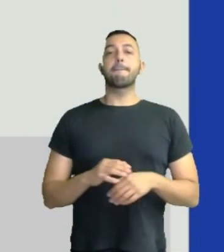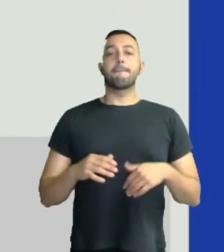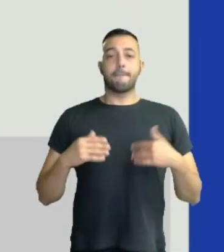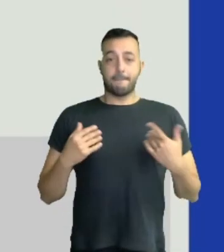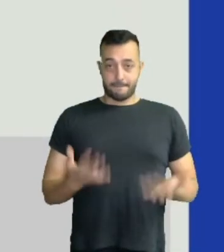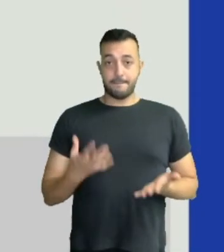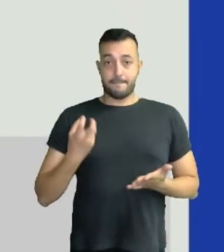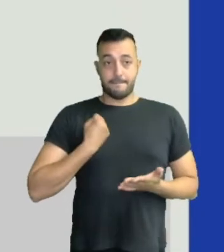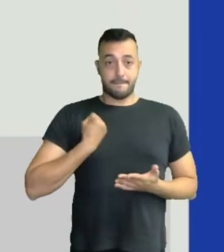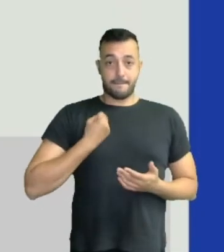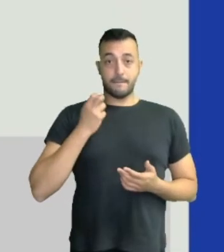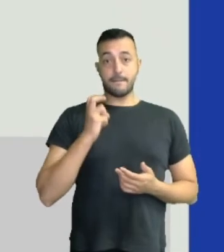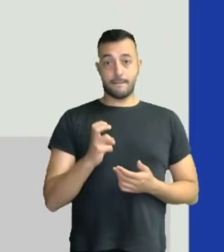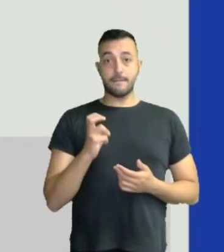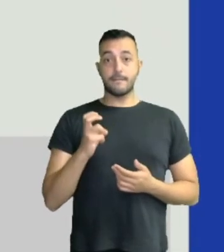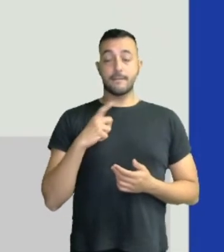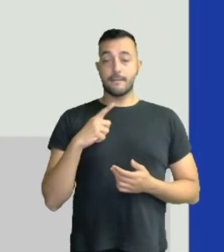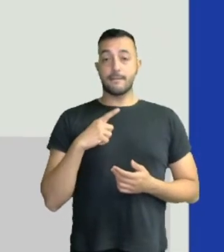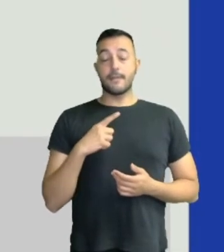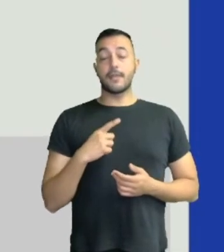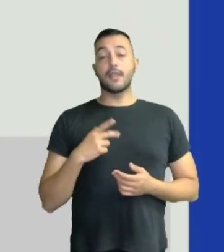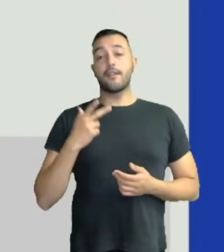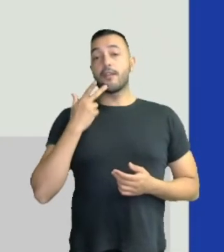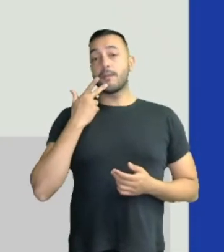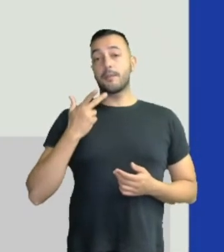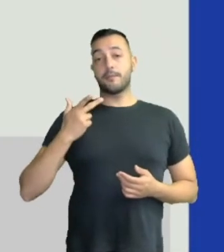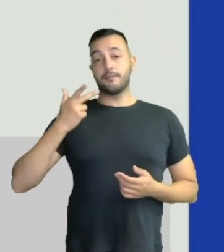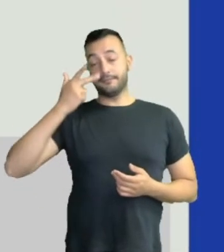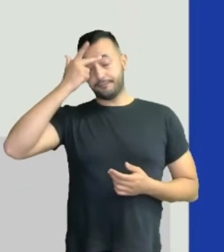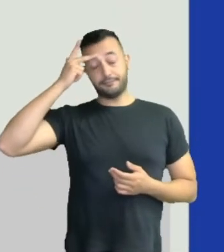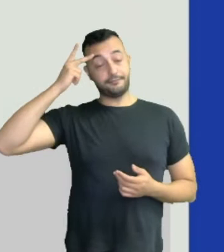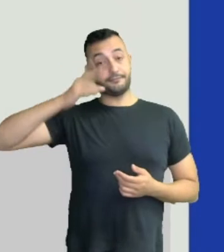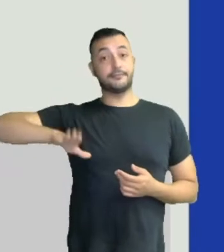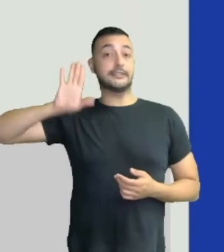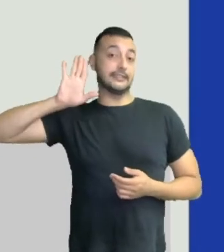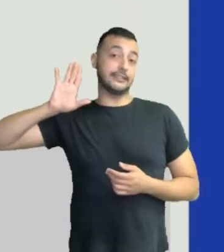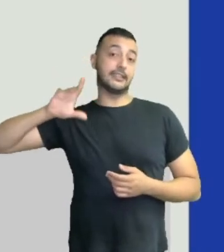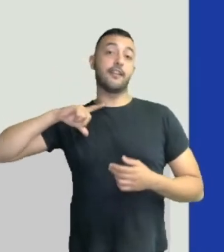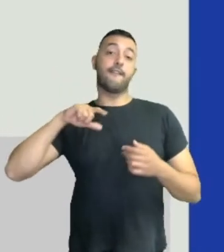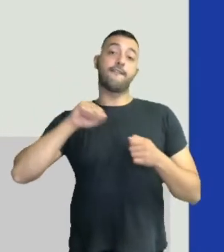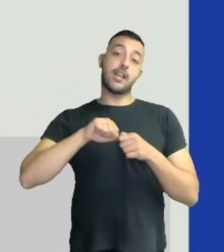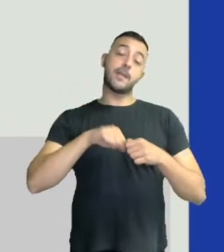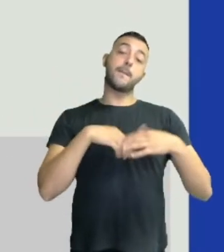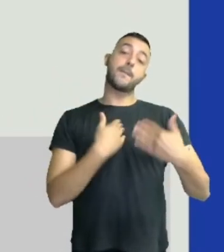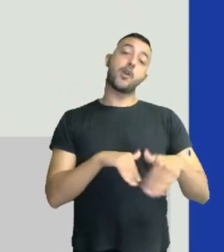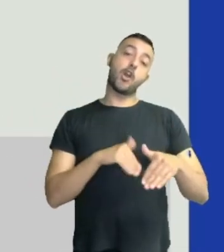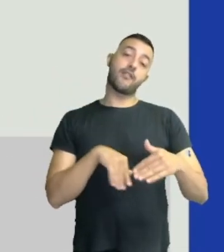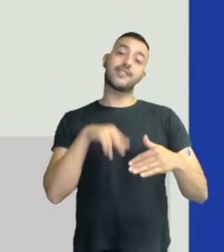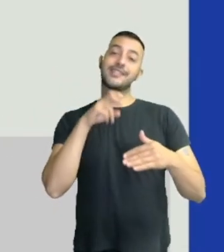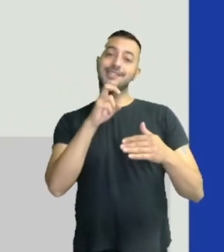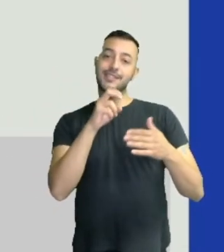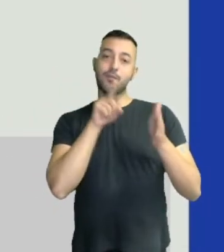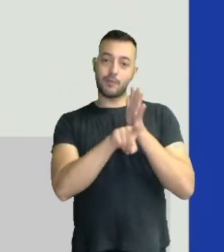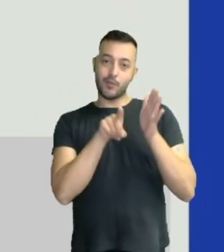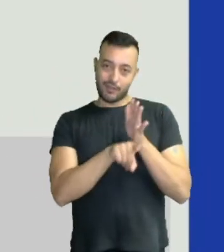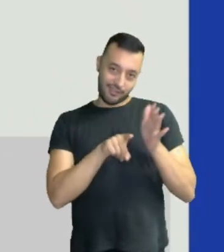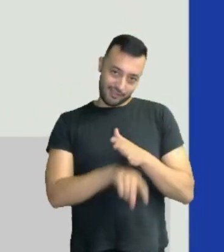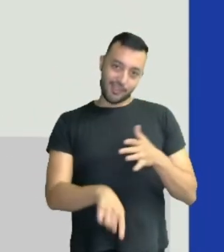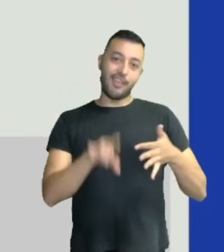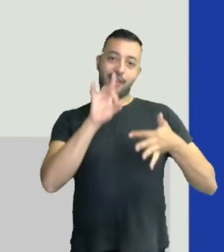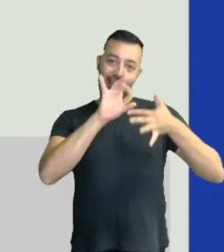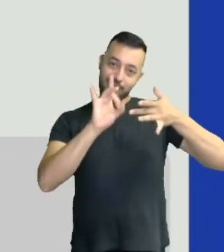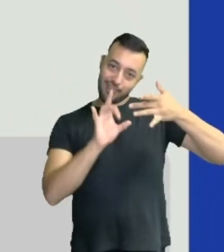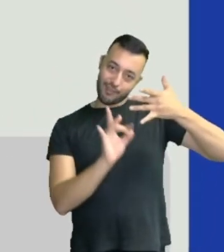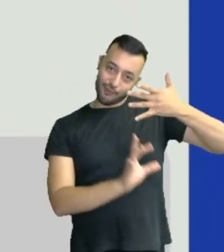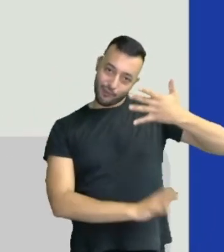nossa questão 5, nós temos o seguinte. Um candidato fará uma prova com 5 questões de múltipla escolha. Cada questão possui